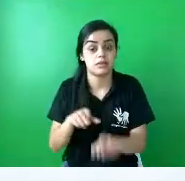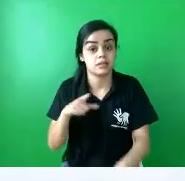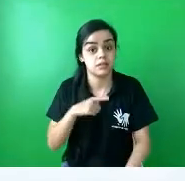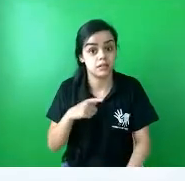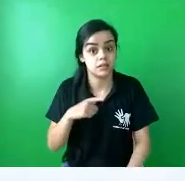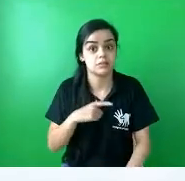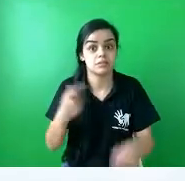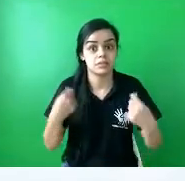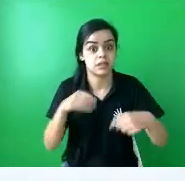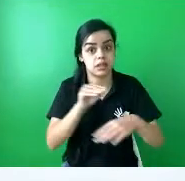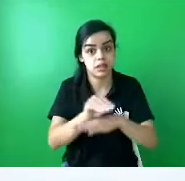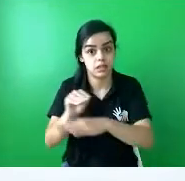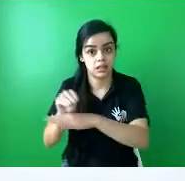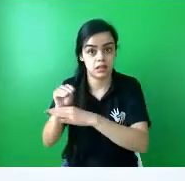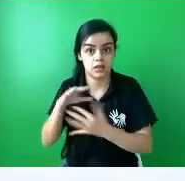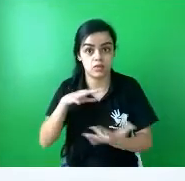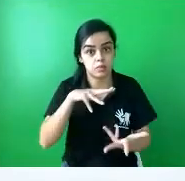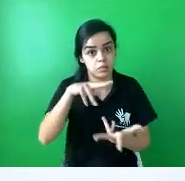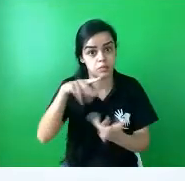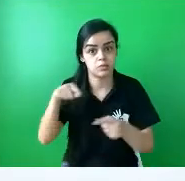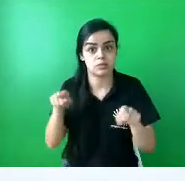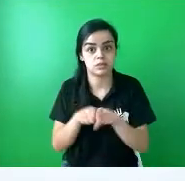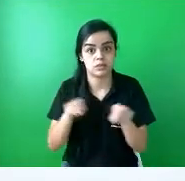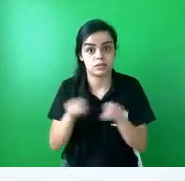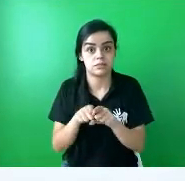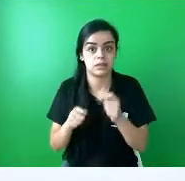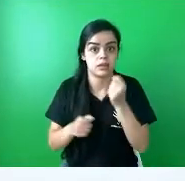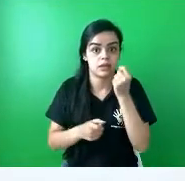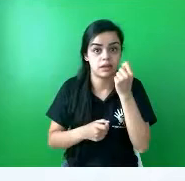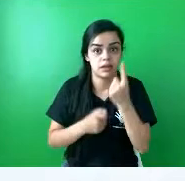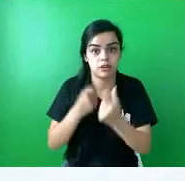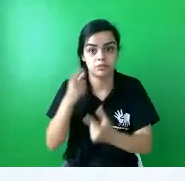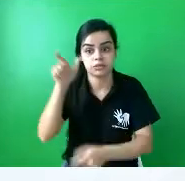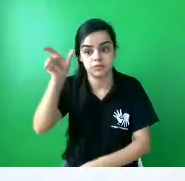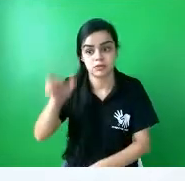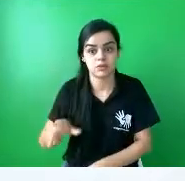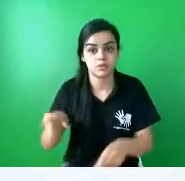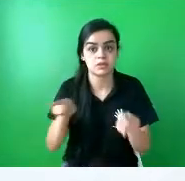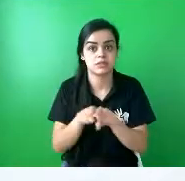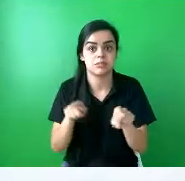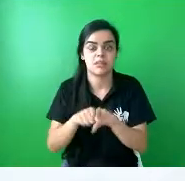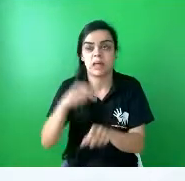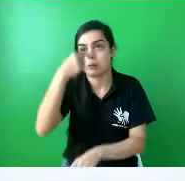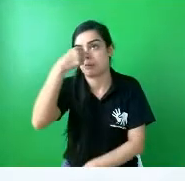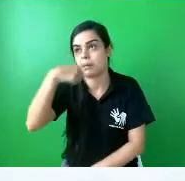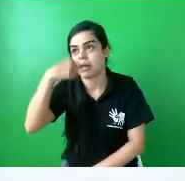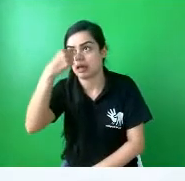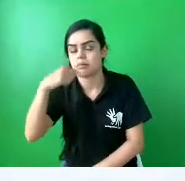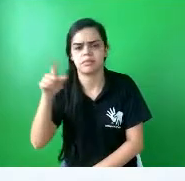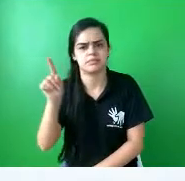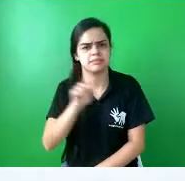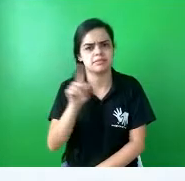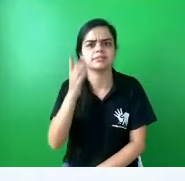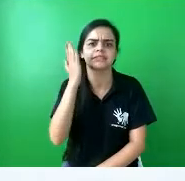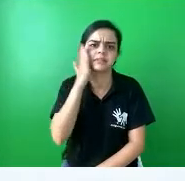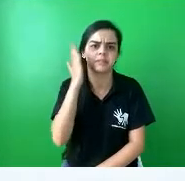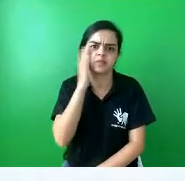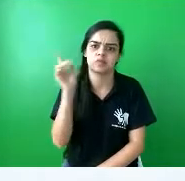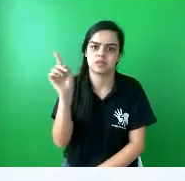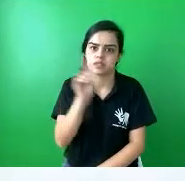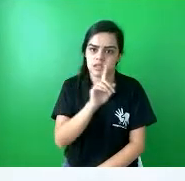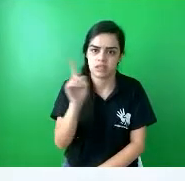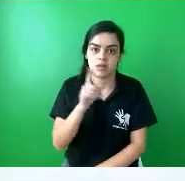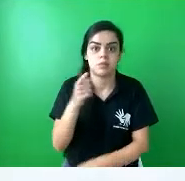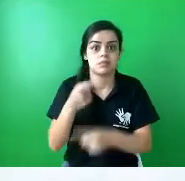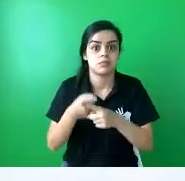tratar isso como uma doença mundial, né? Algumas pessoas dizem que é uma gripezinha, isso, aquilo, mas nós sabemos que não, né? A quantidade